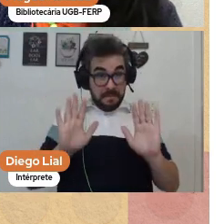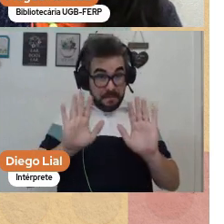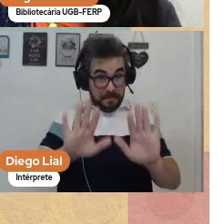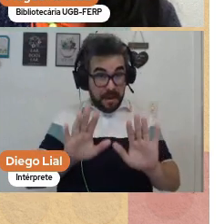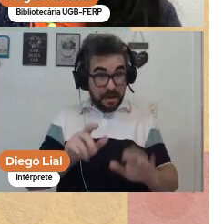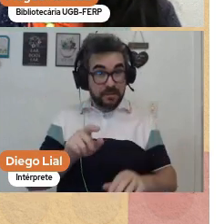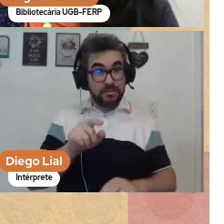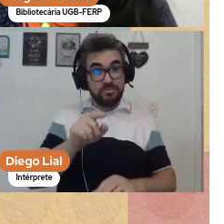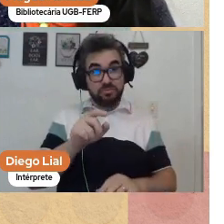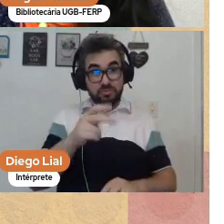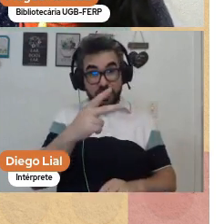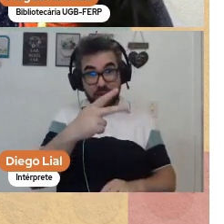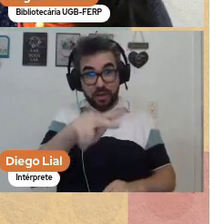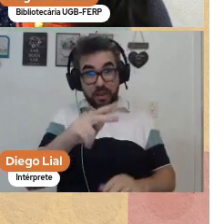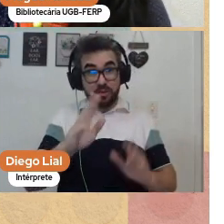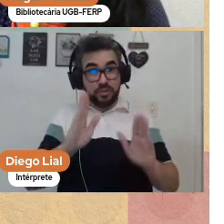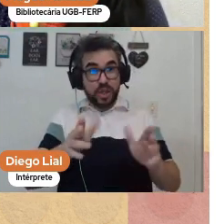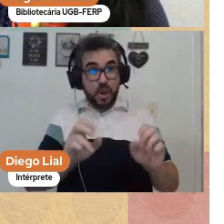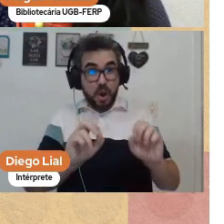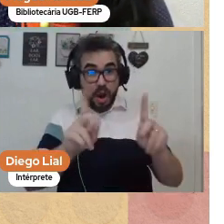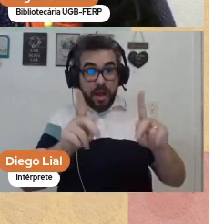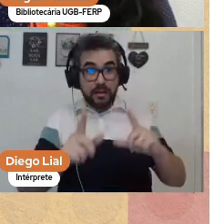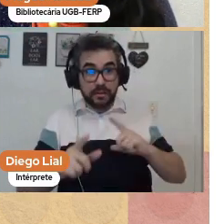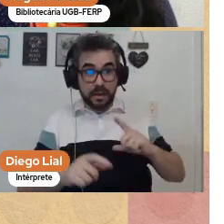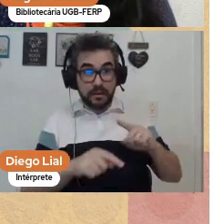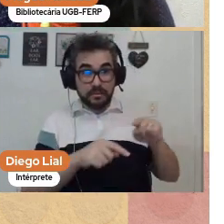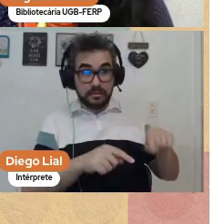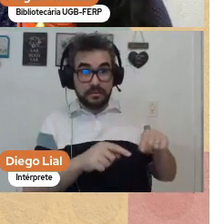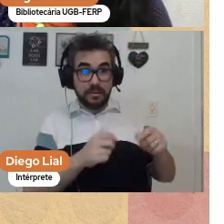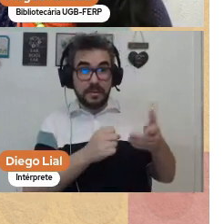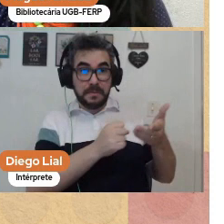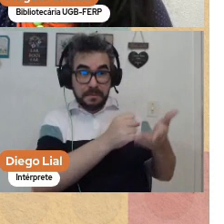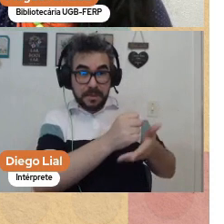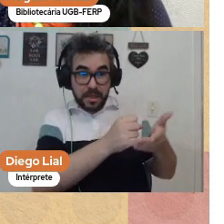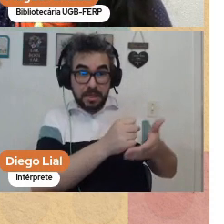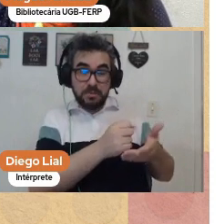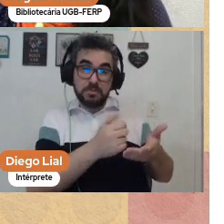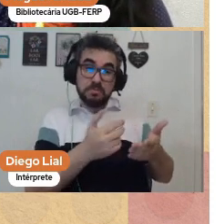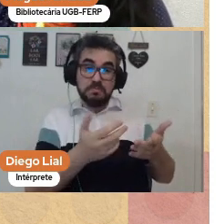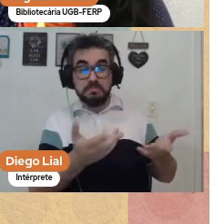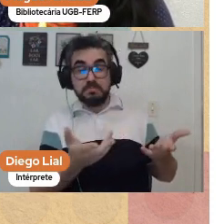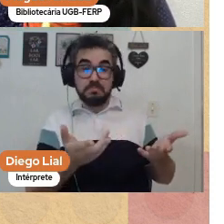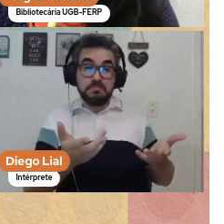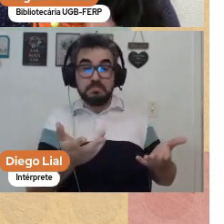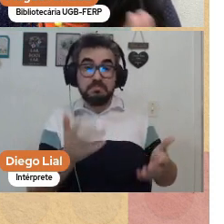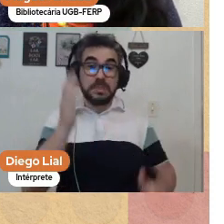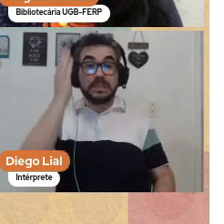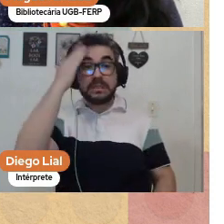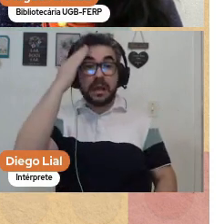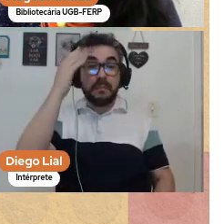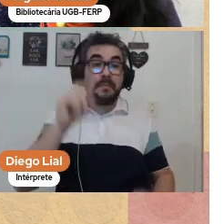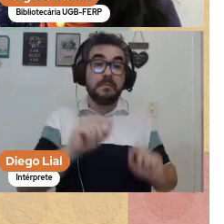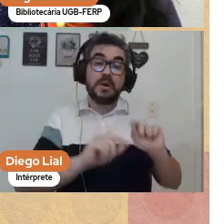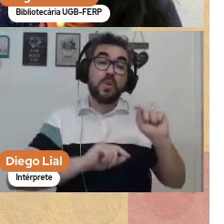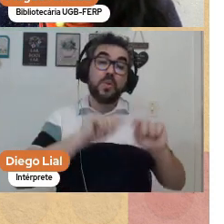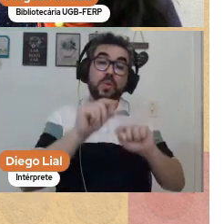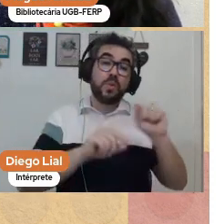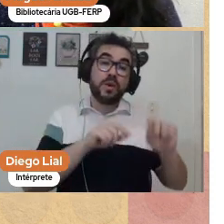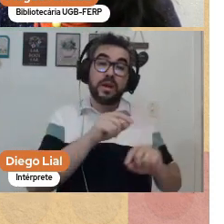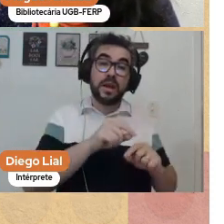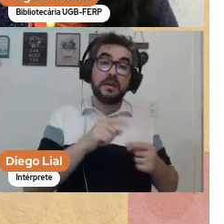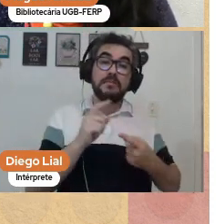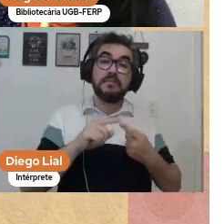precisa estruturar, documentar o que, que esse mínimo está fazendo sobre preservação digital, né? Até para quando tiver uma próxima